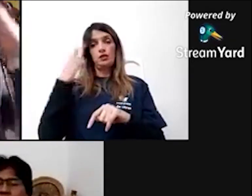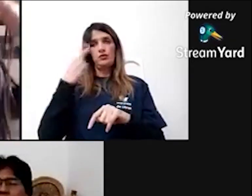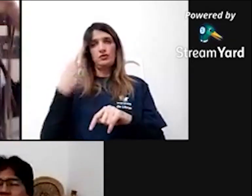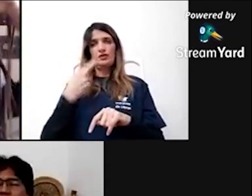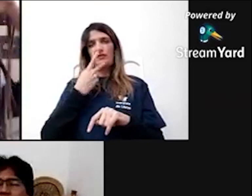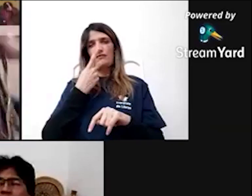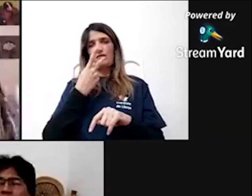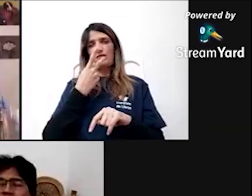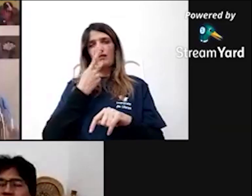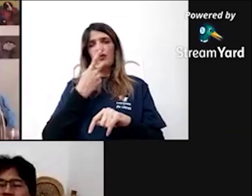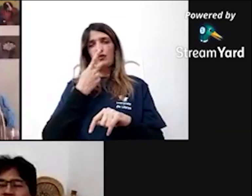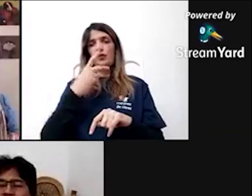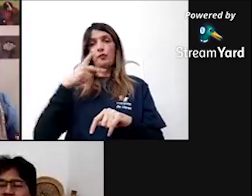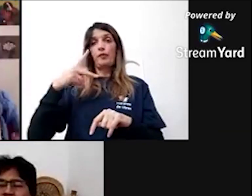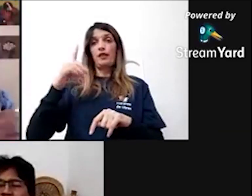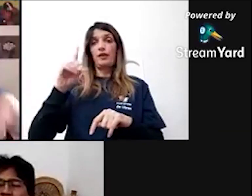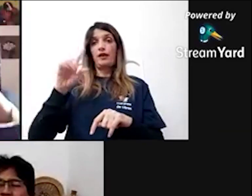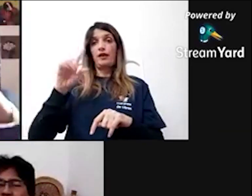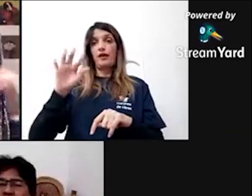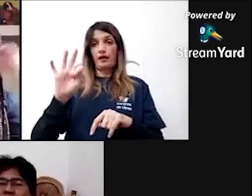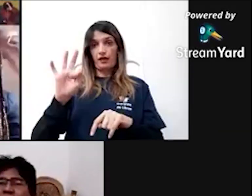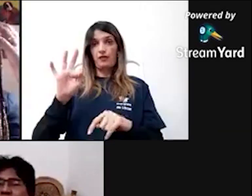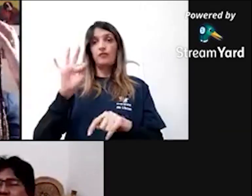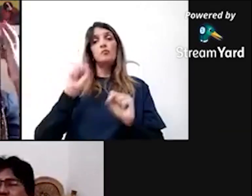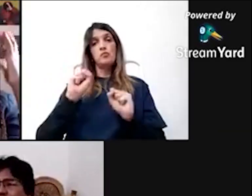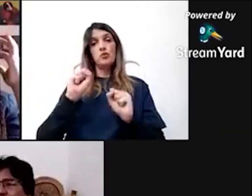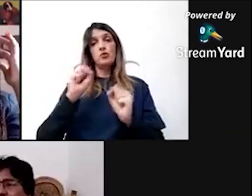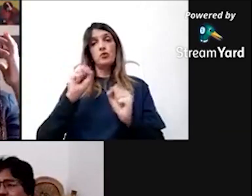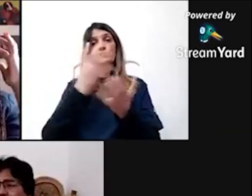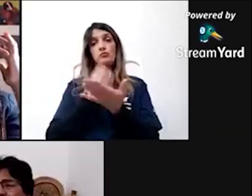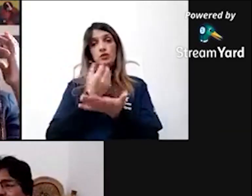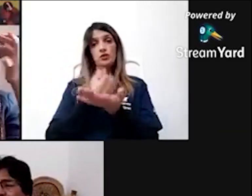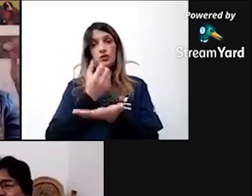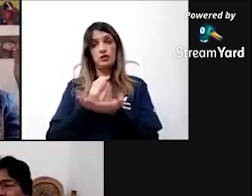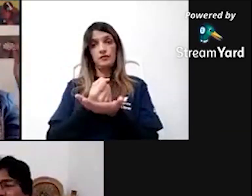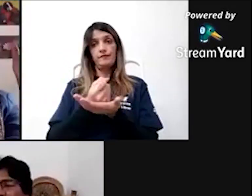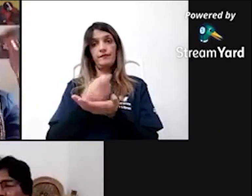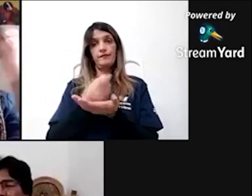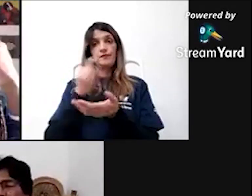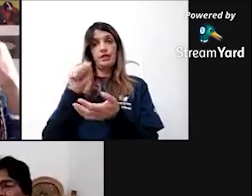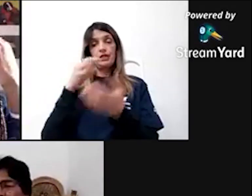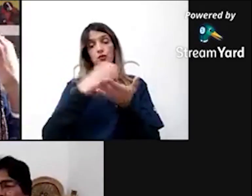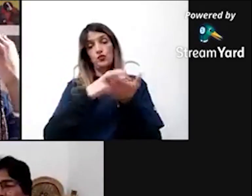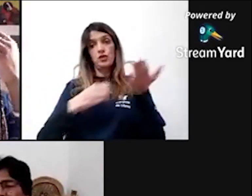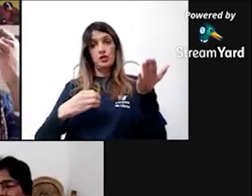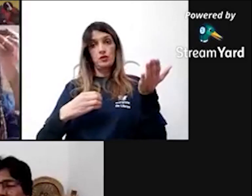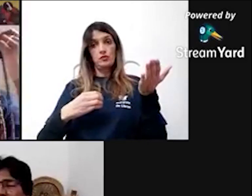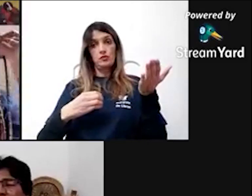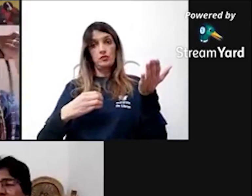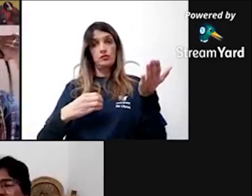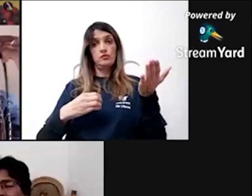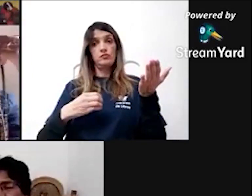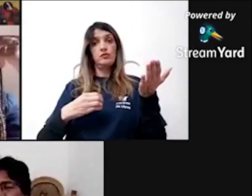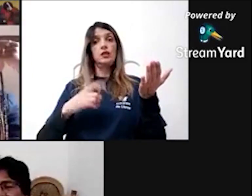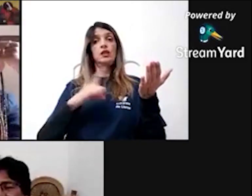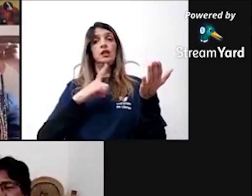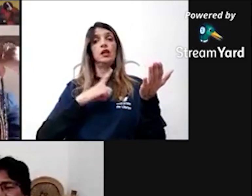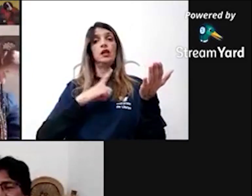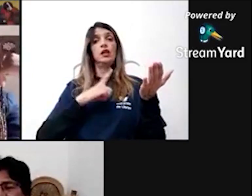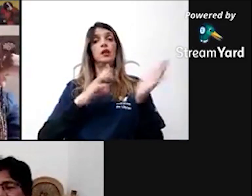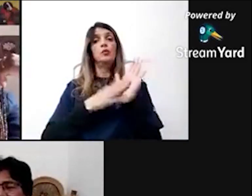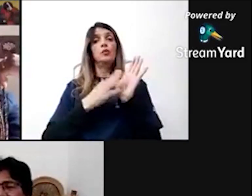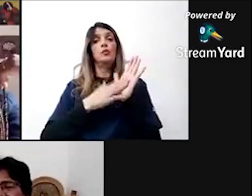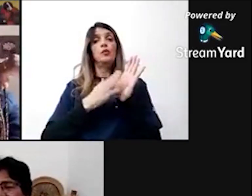inclusive, em PDF, para quem quiser baixar. Esse currículo, ele traz uma proposta